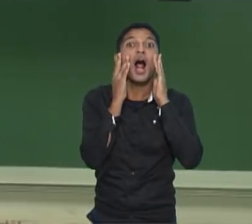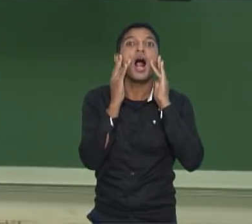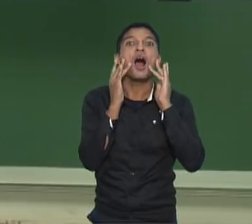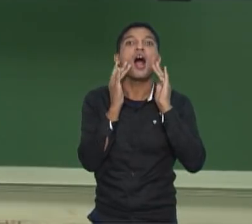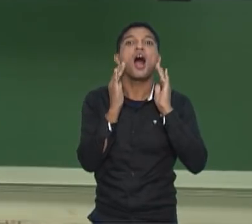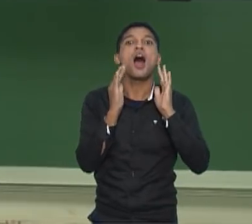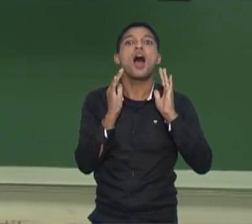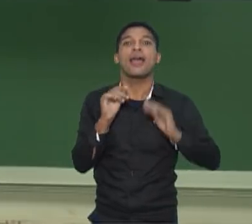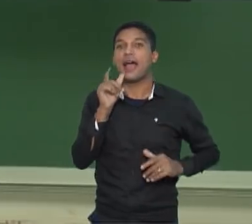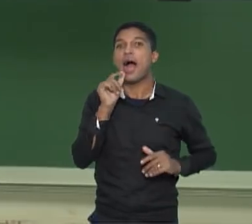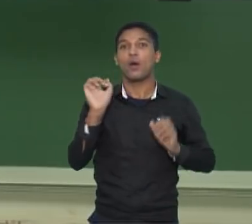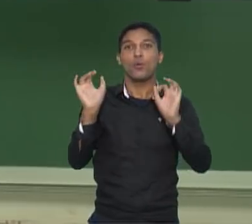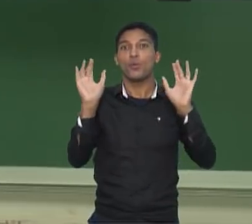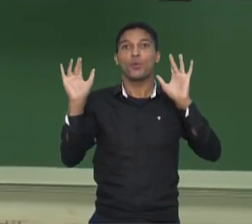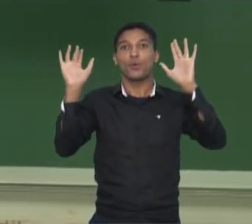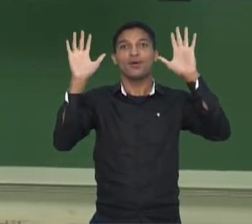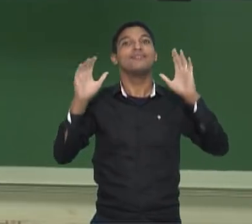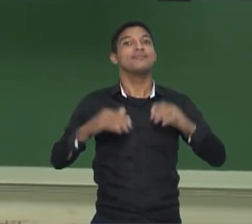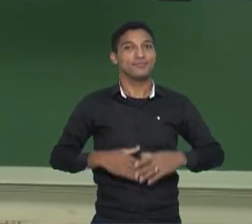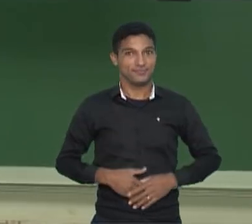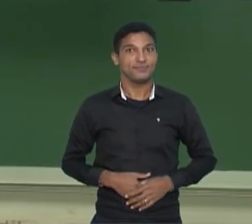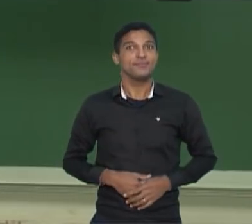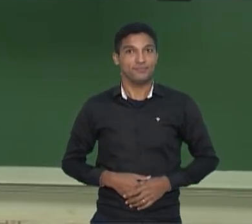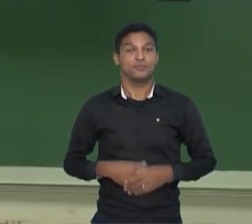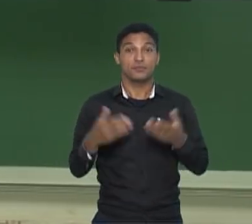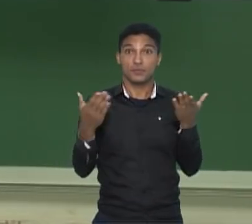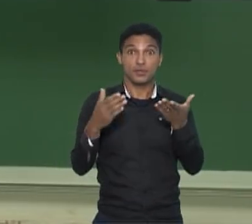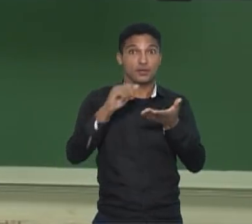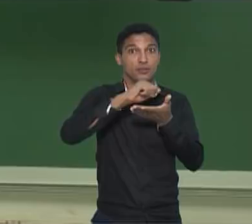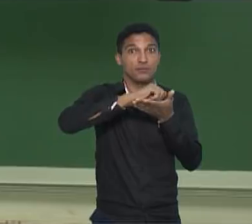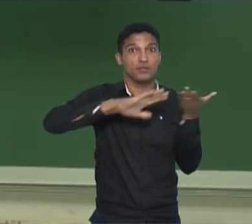exercício número 3.